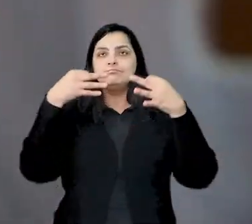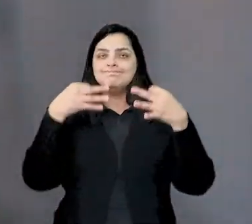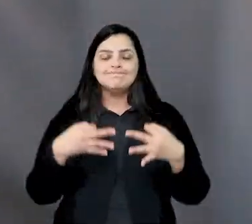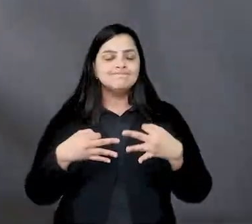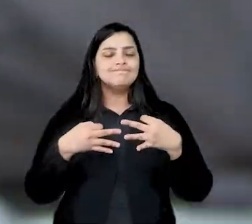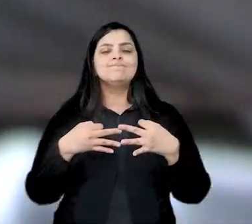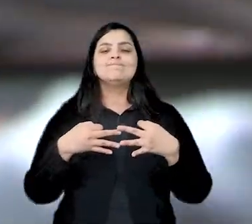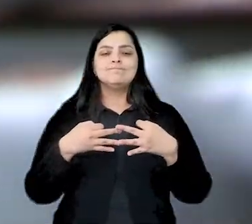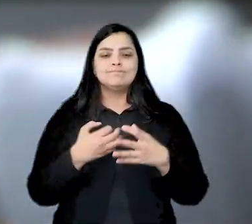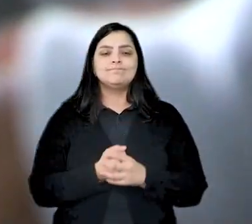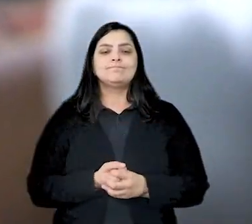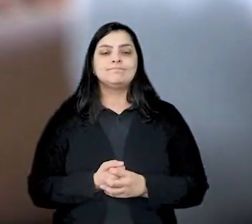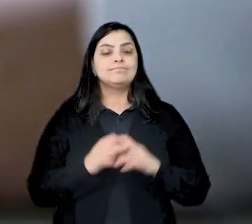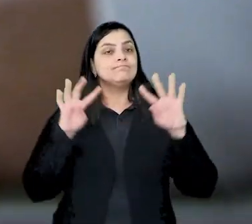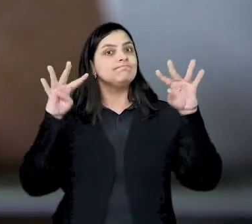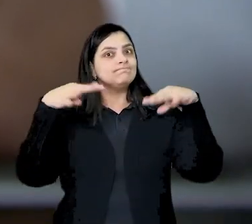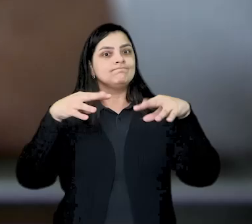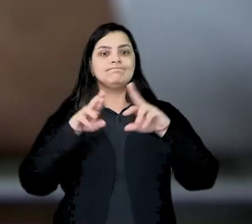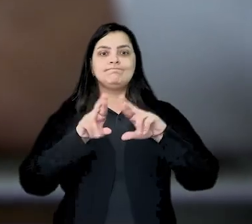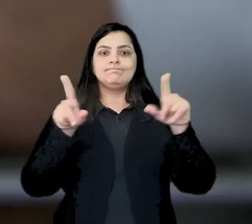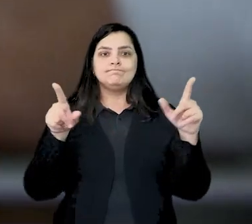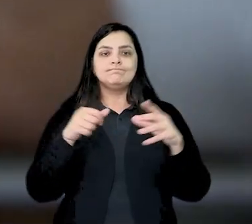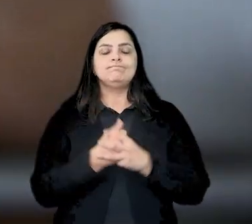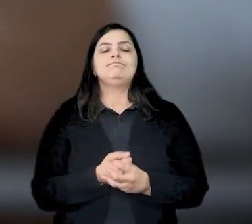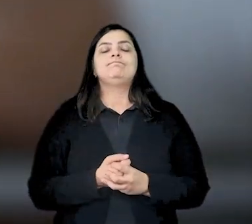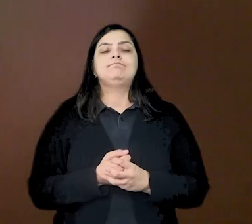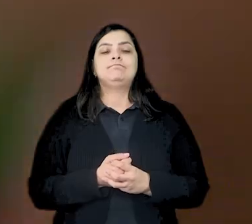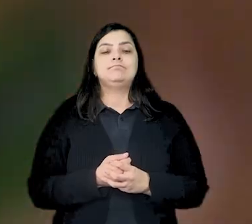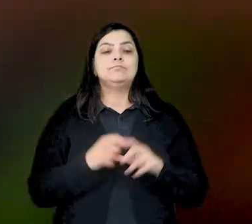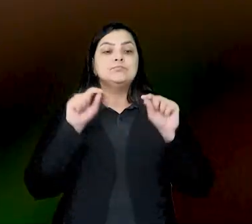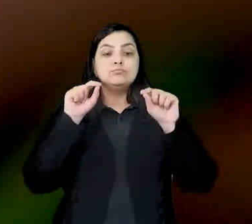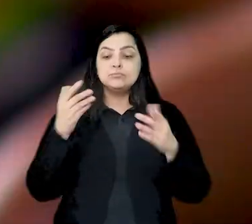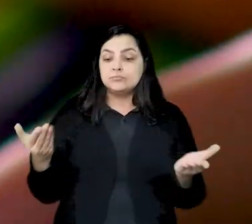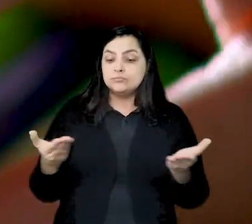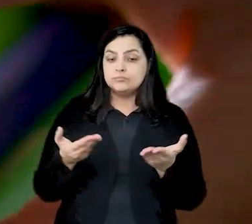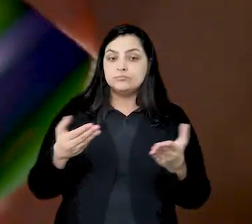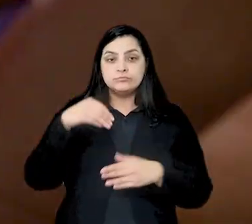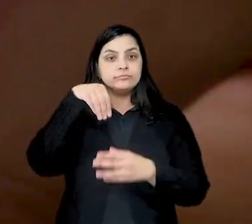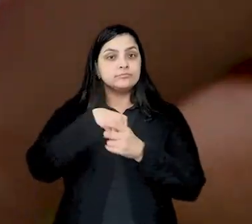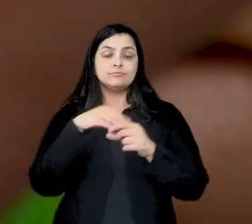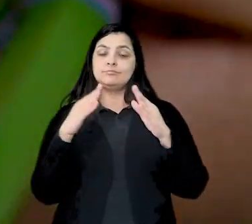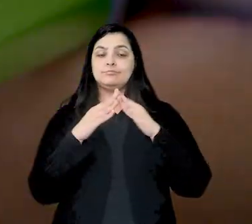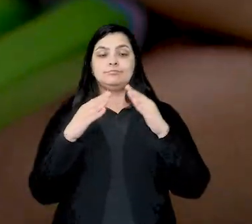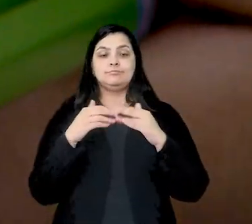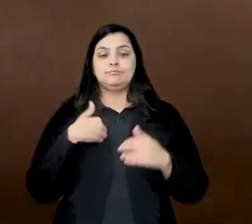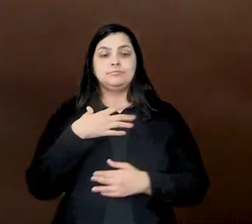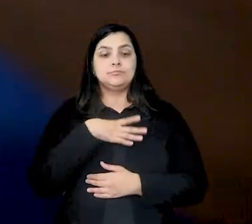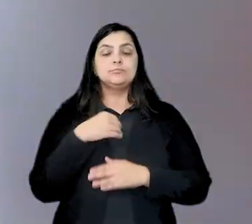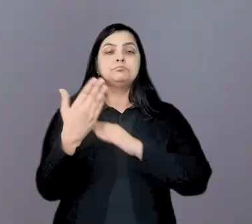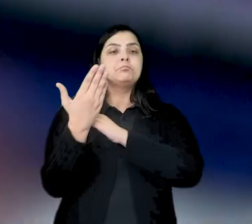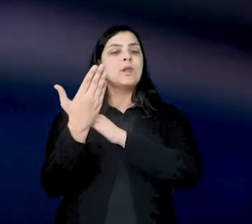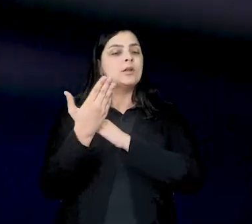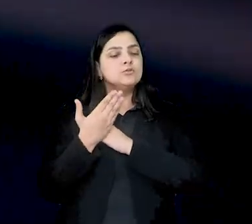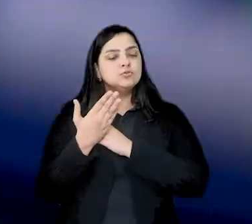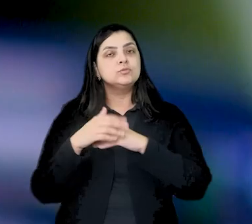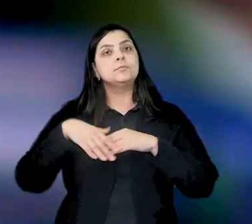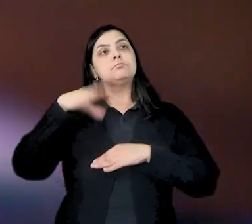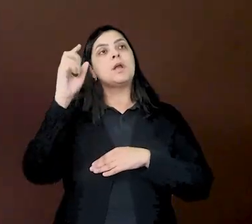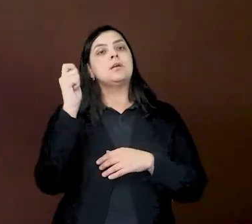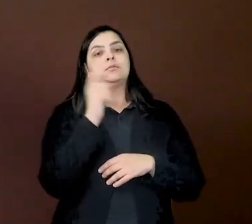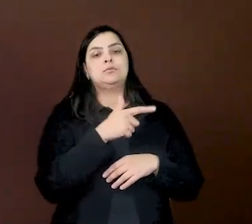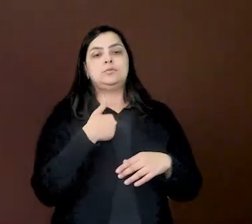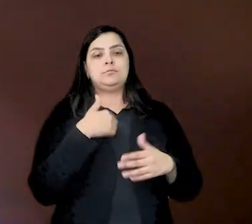Eu tenho certeza que ele vai ter um olhar diferente, né, do que ele vê hoje dentro de casa. Meu filho em casa, ele me